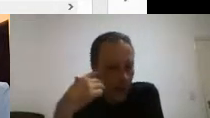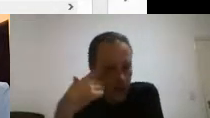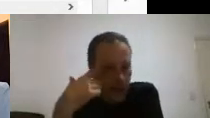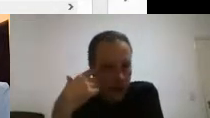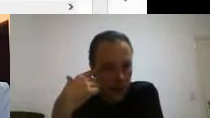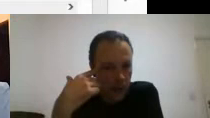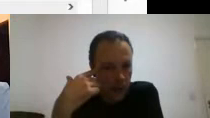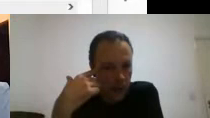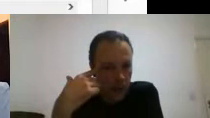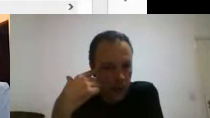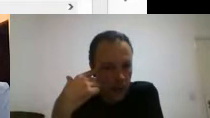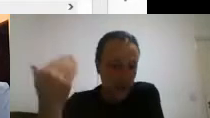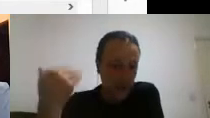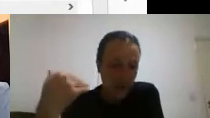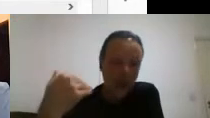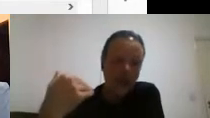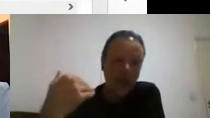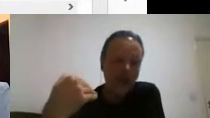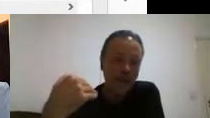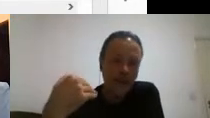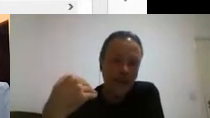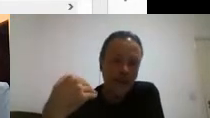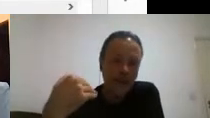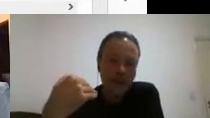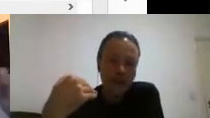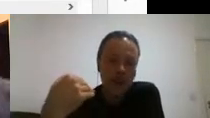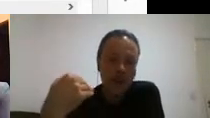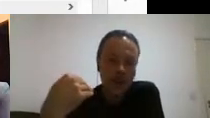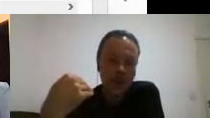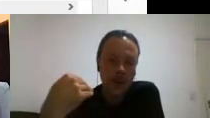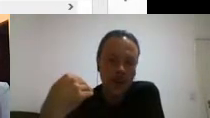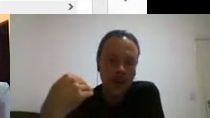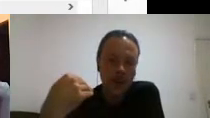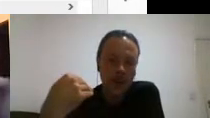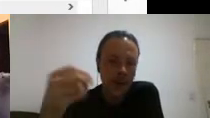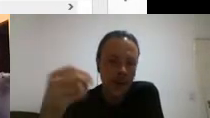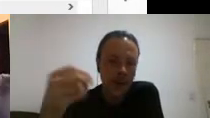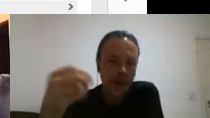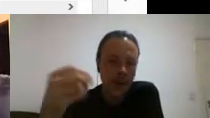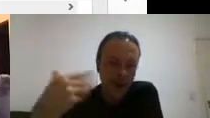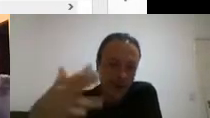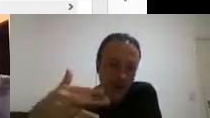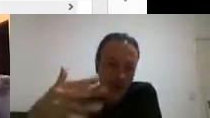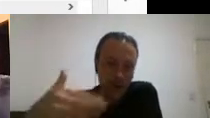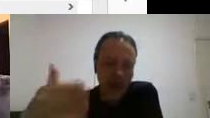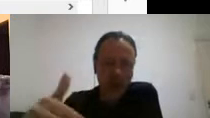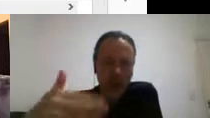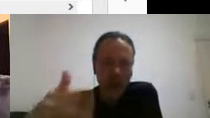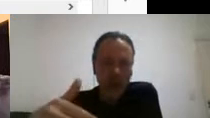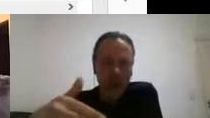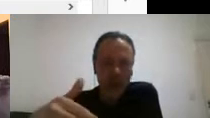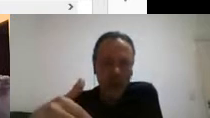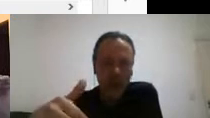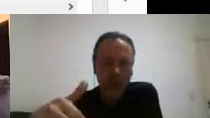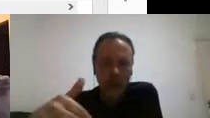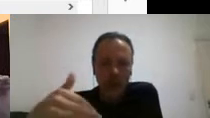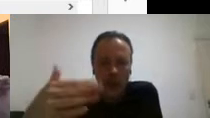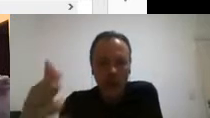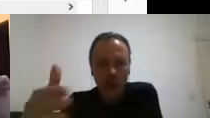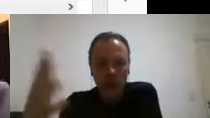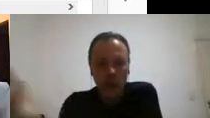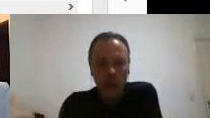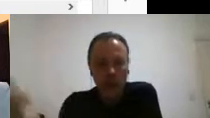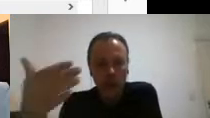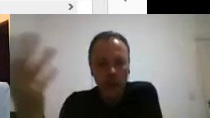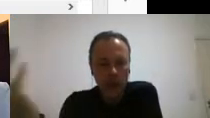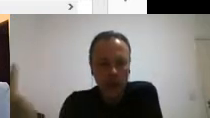aula presencial, seria interessante vocês me entregarem, né? De alguma forma é para vocês se exercitarem, né?